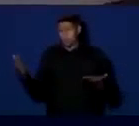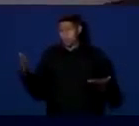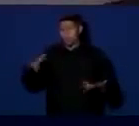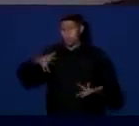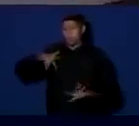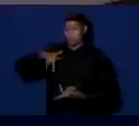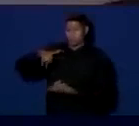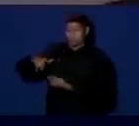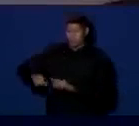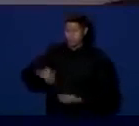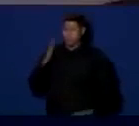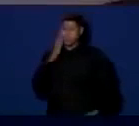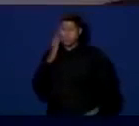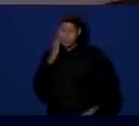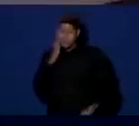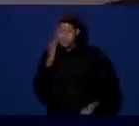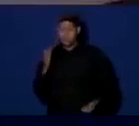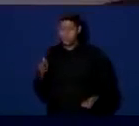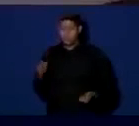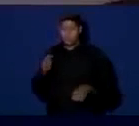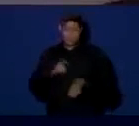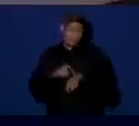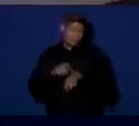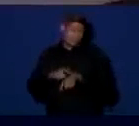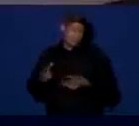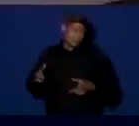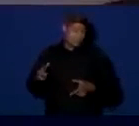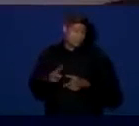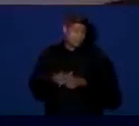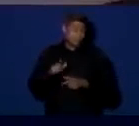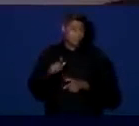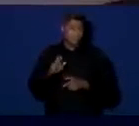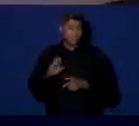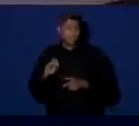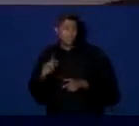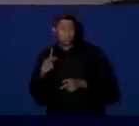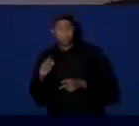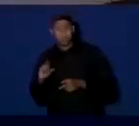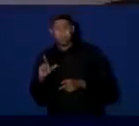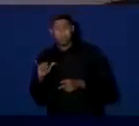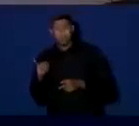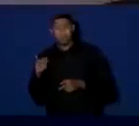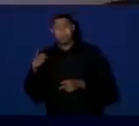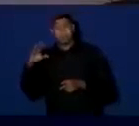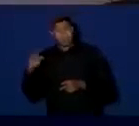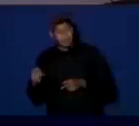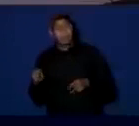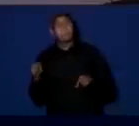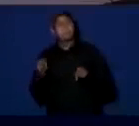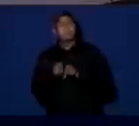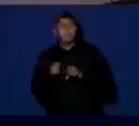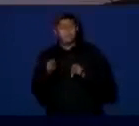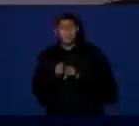né? Evidentemente, excetuando-se as de curto prazo, que é a geopolítica, né, e